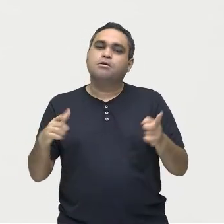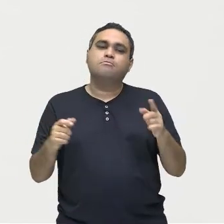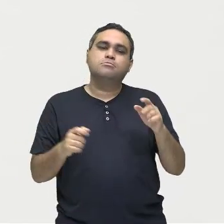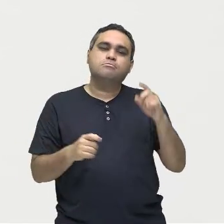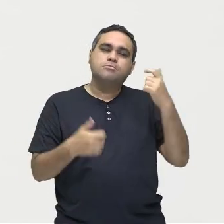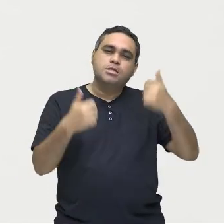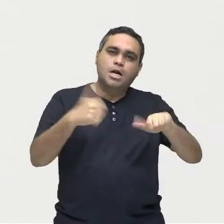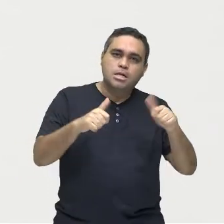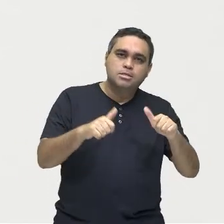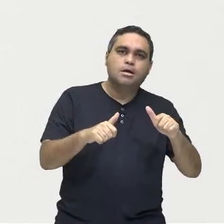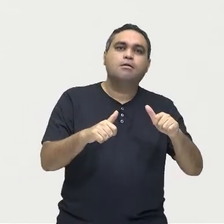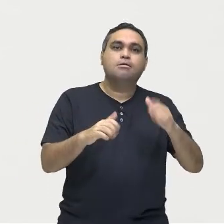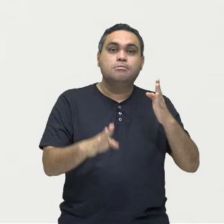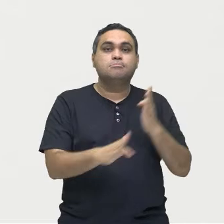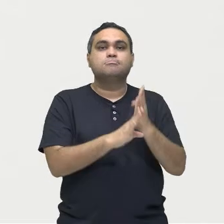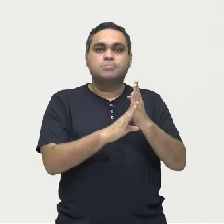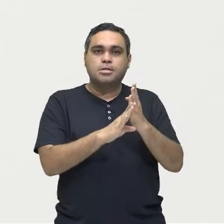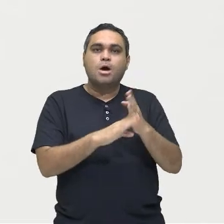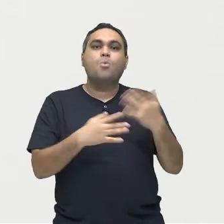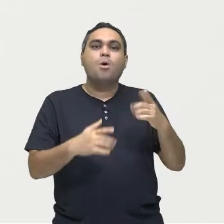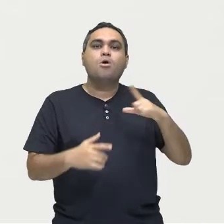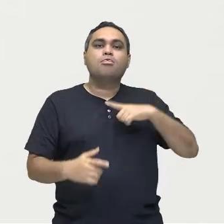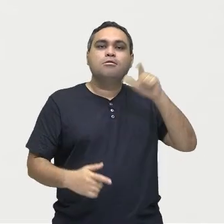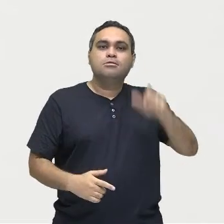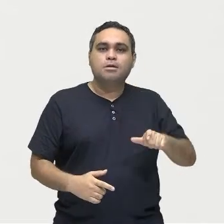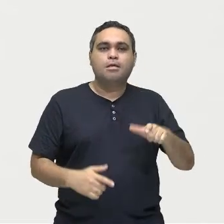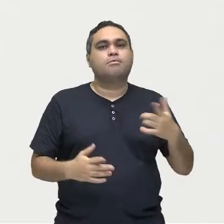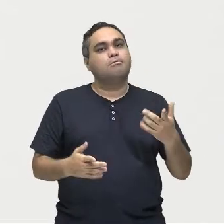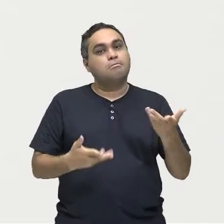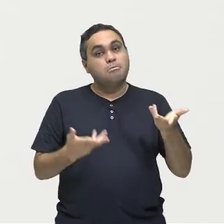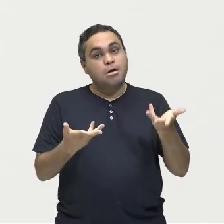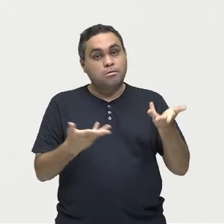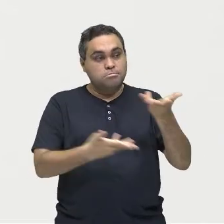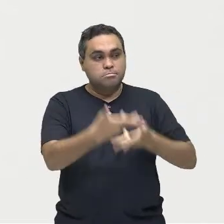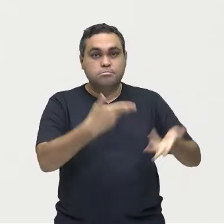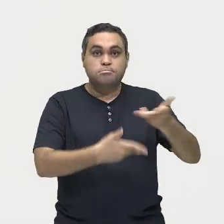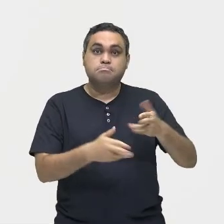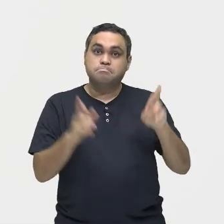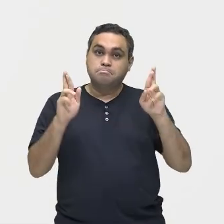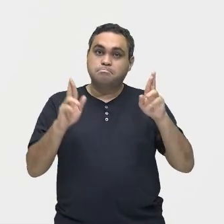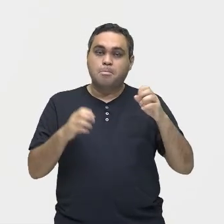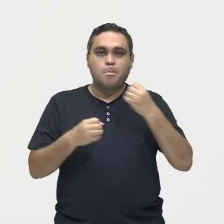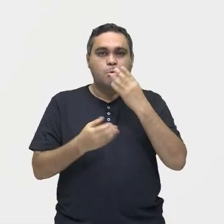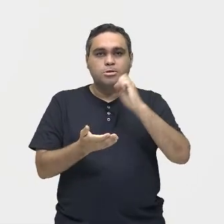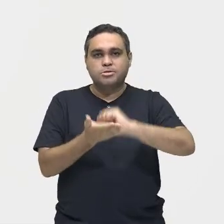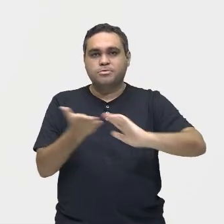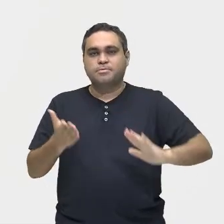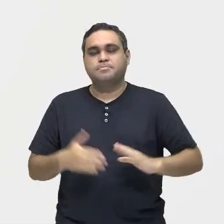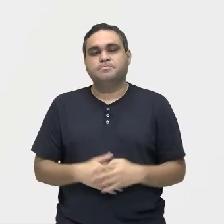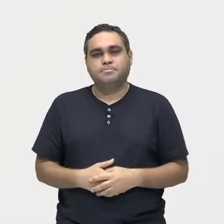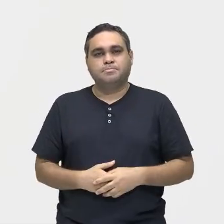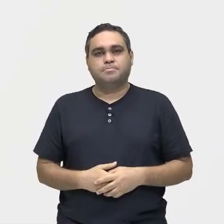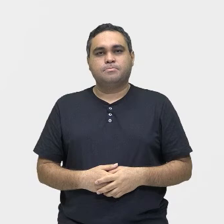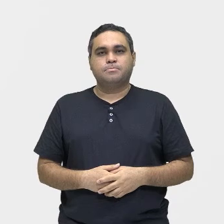vai acertar. Quero a participação de vocês, amores, estou aguardando ansiosa. Bom trabalho!